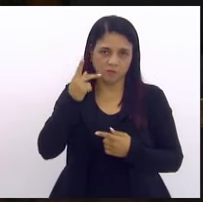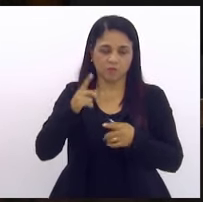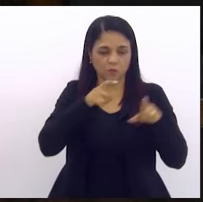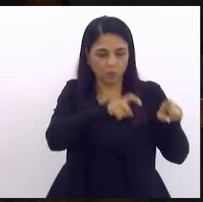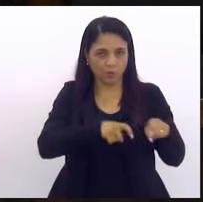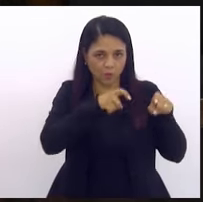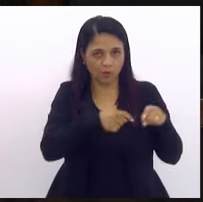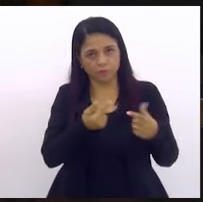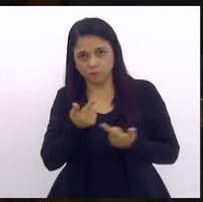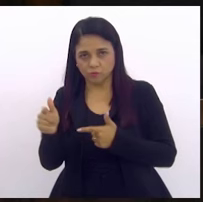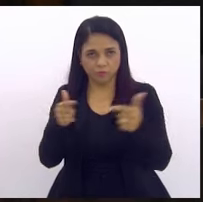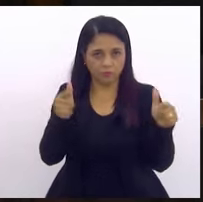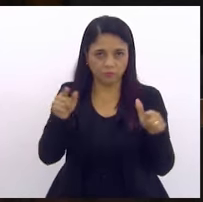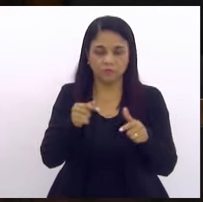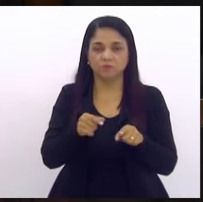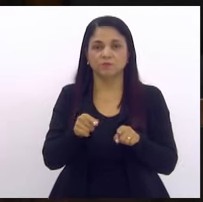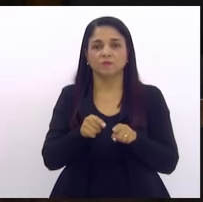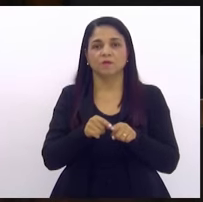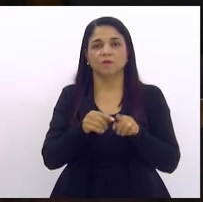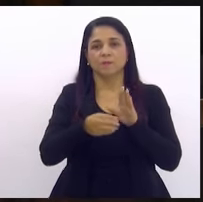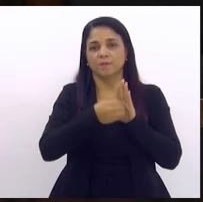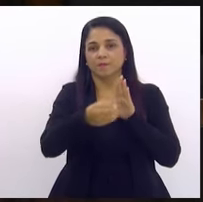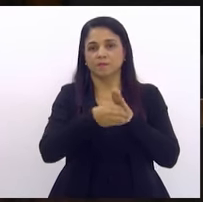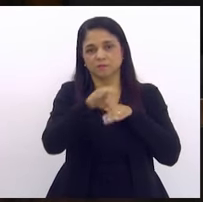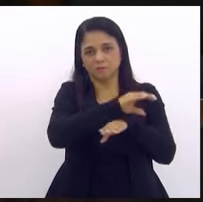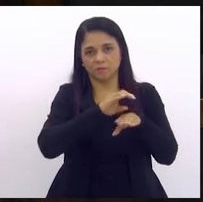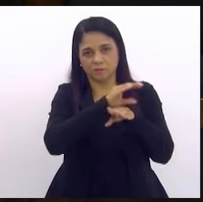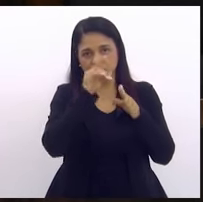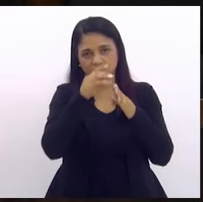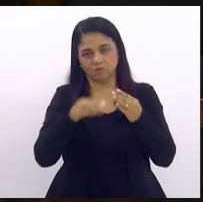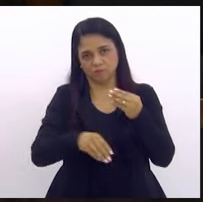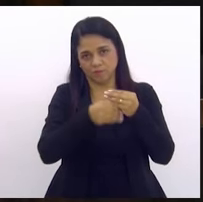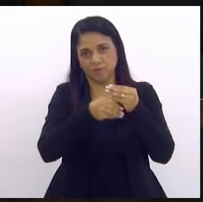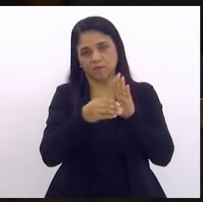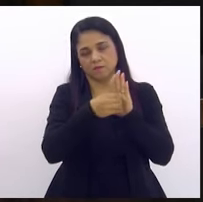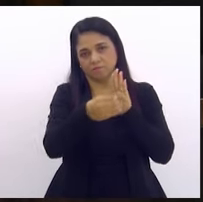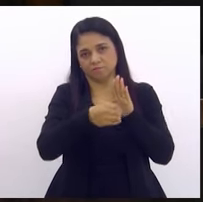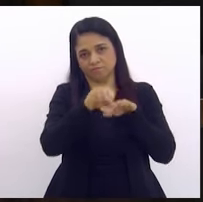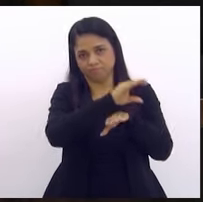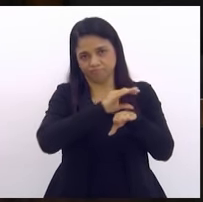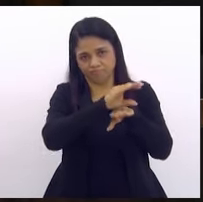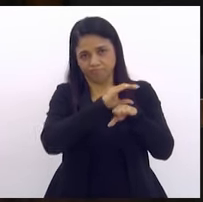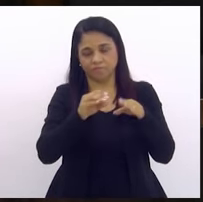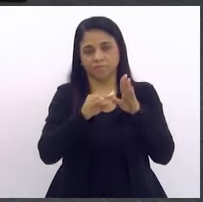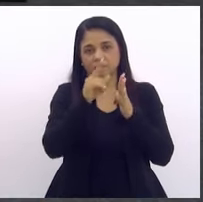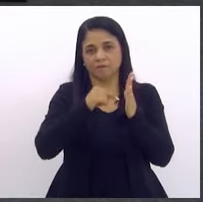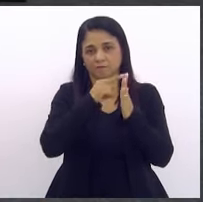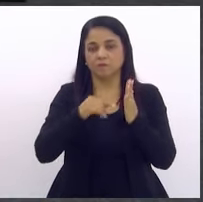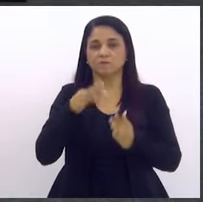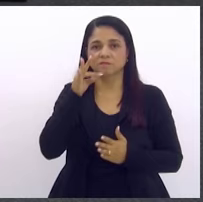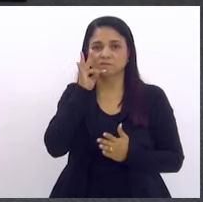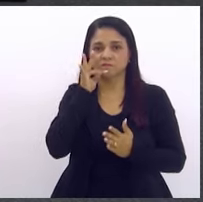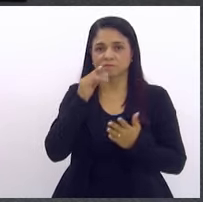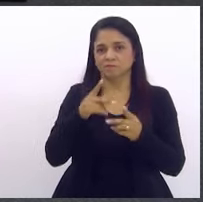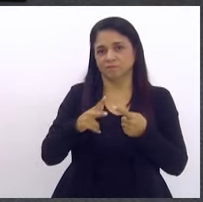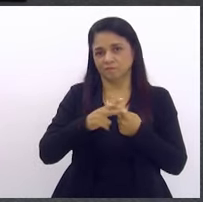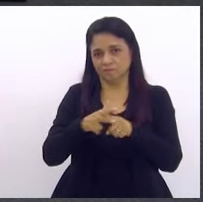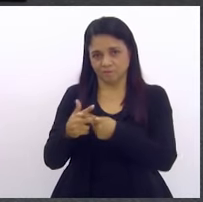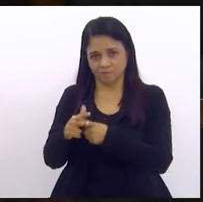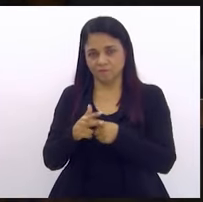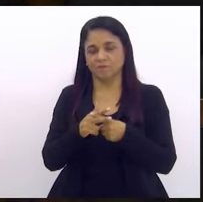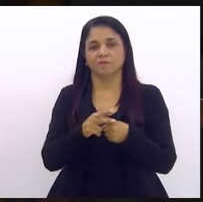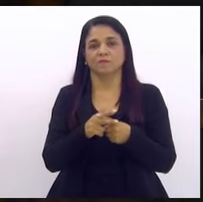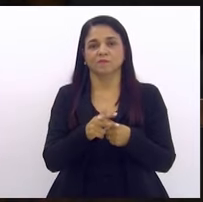dá outras providências, pendendo de parecer da Comissão de Emendas Constitucionais e vetos, Jorge Felipe Neto. Pela manutenção,